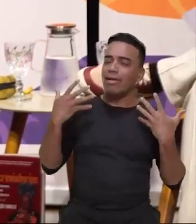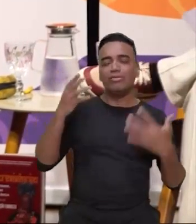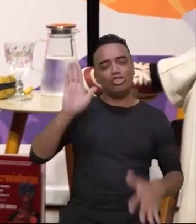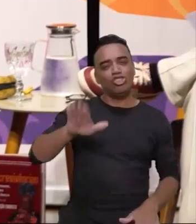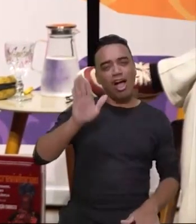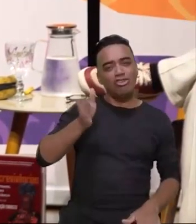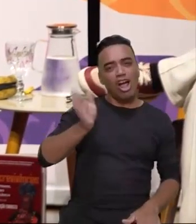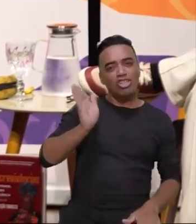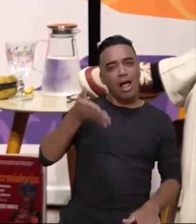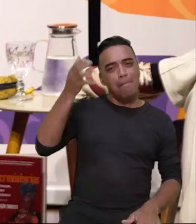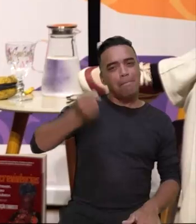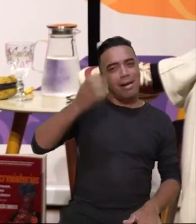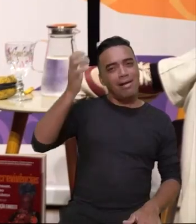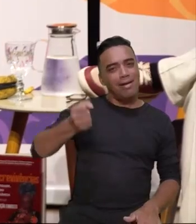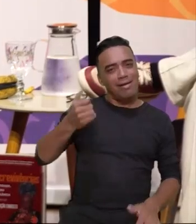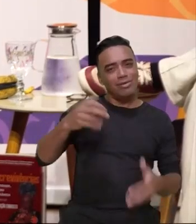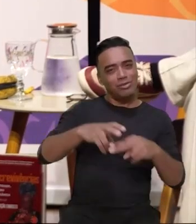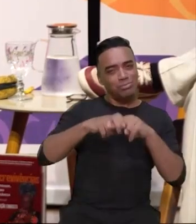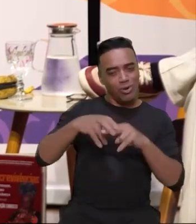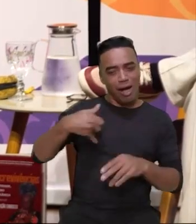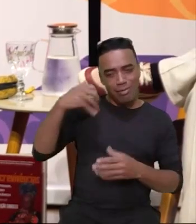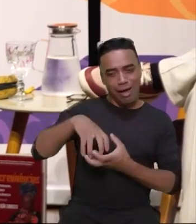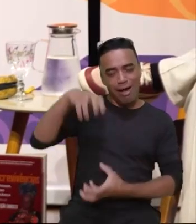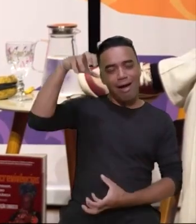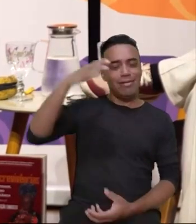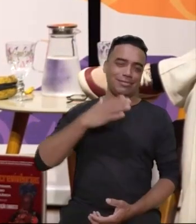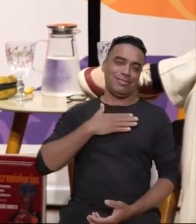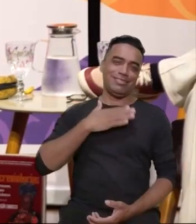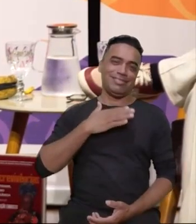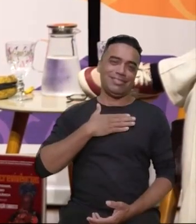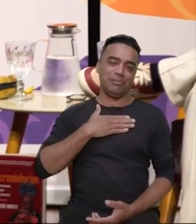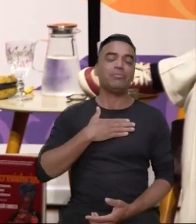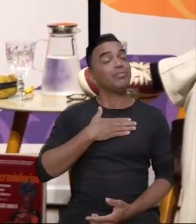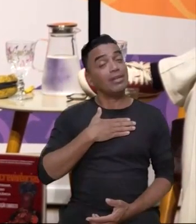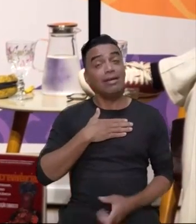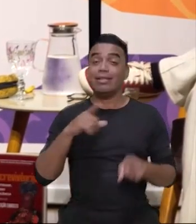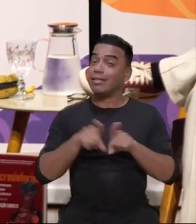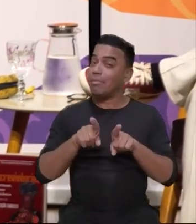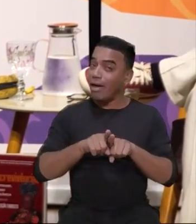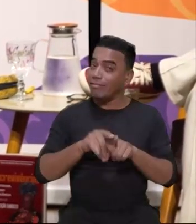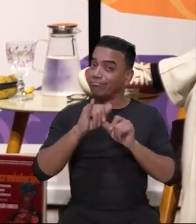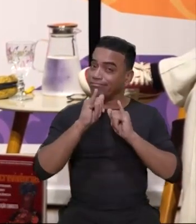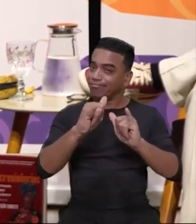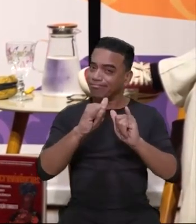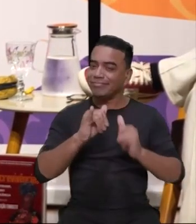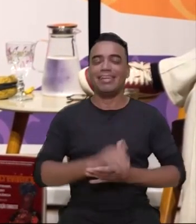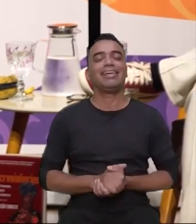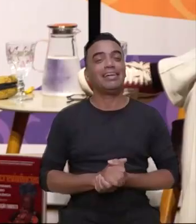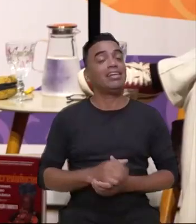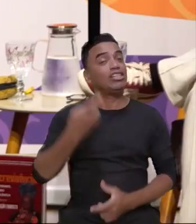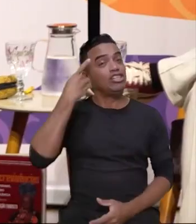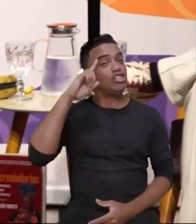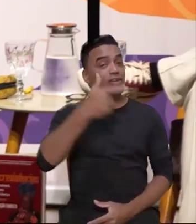já brancos, né, honrando a minha idade. E aí eu não posso deixar de dizer que,